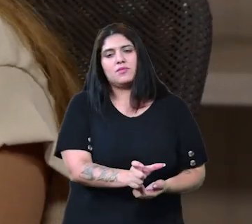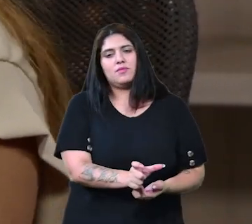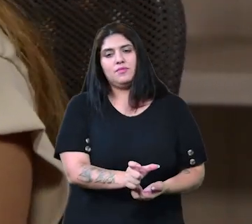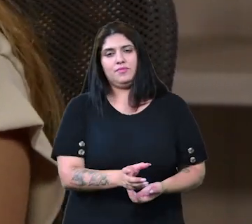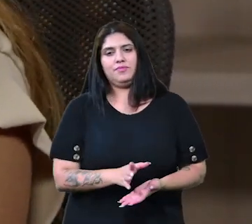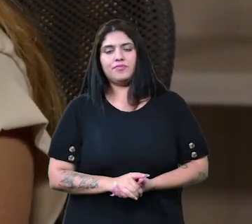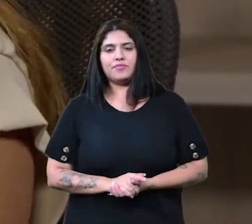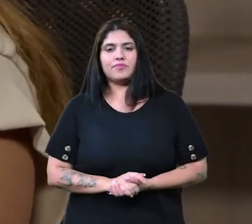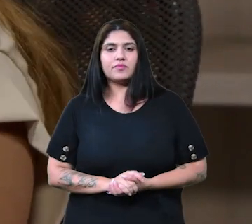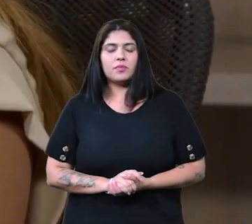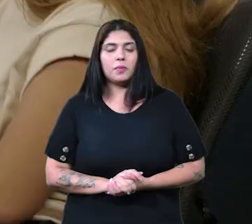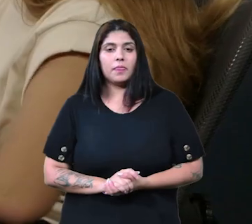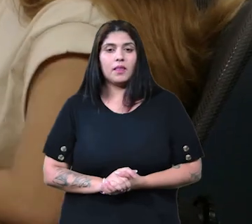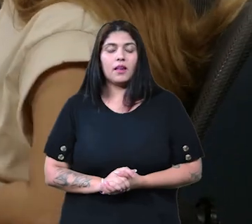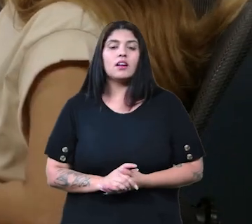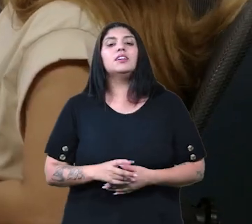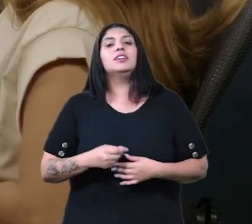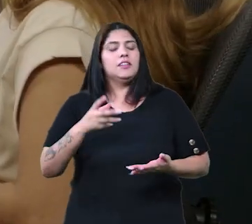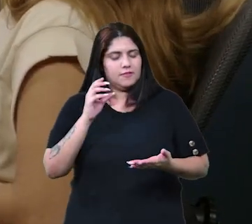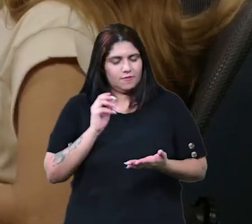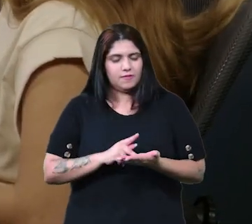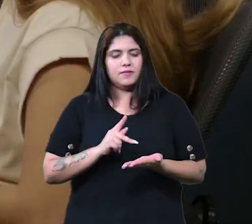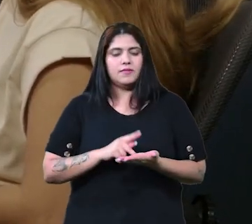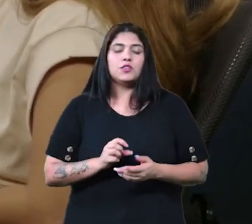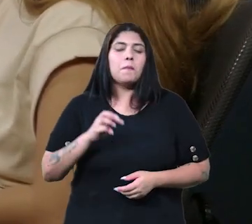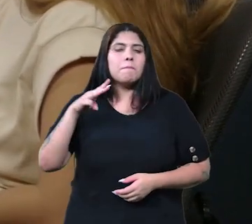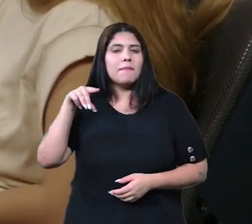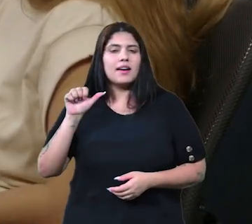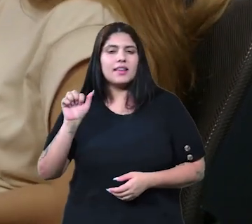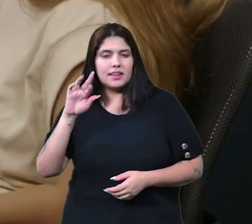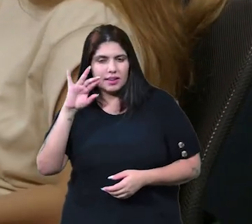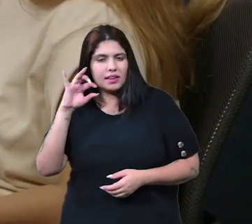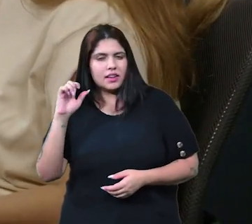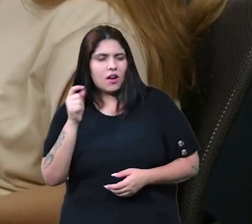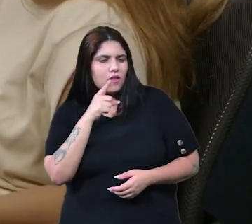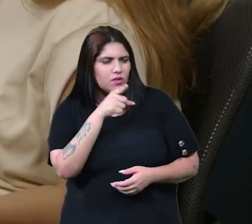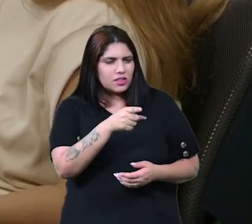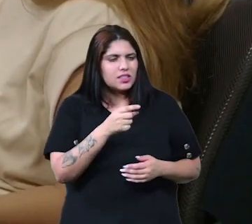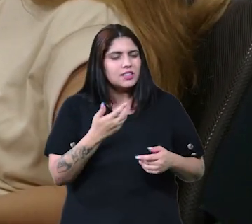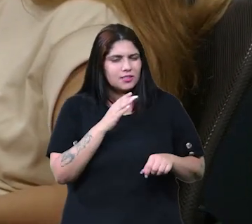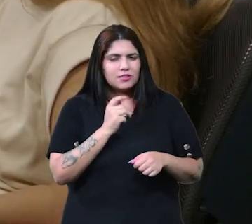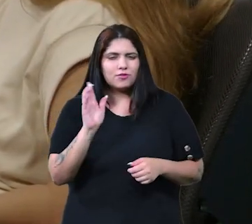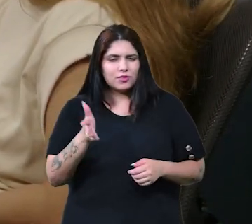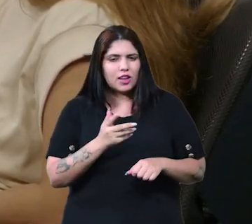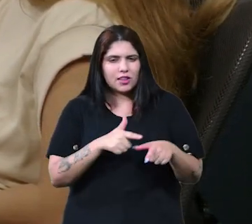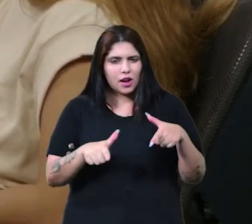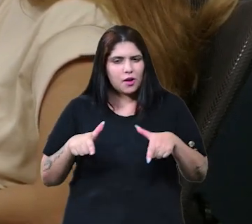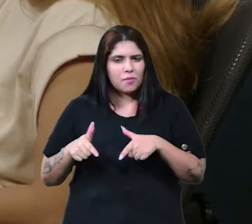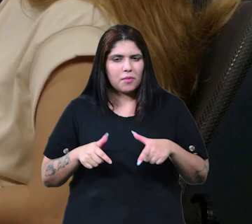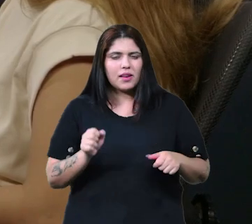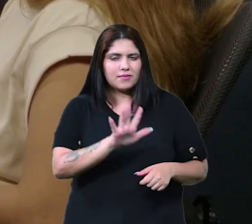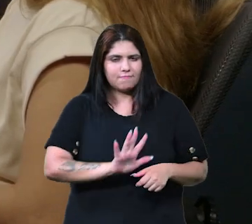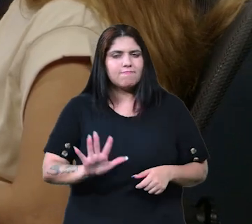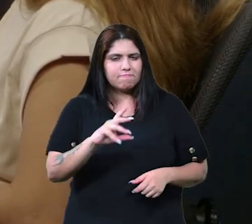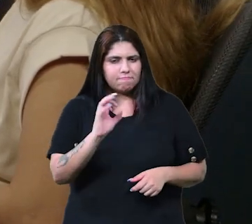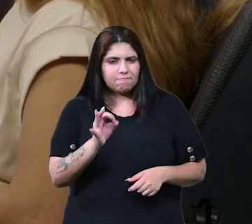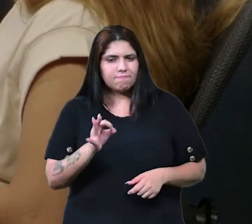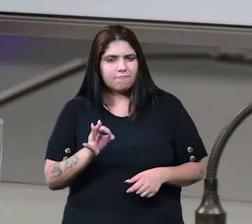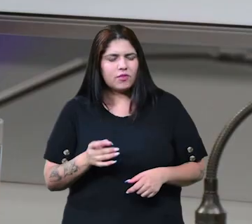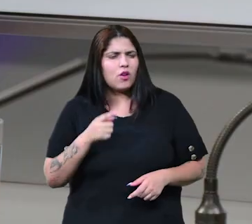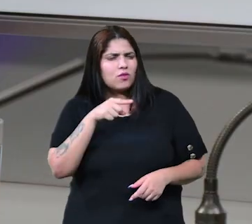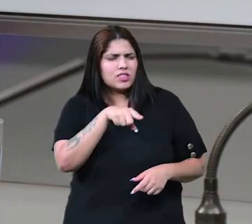Sim. Maria, você já atua na área, né? Você acha que faz diferença